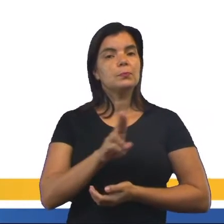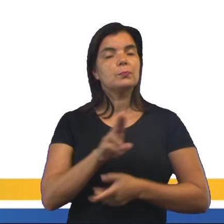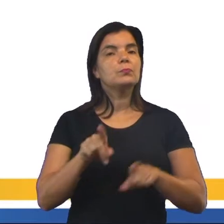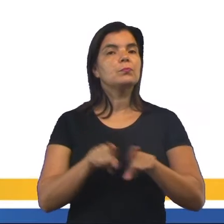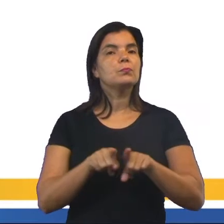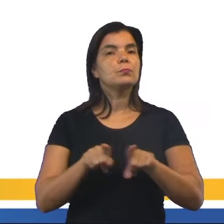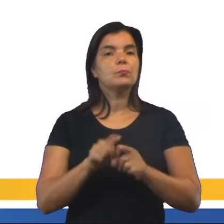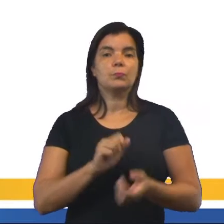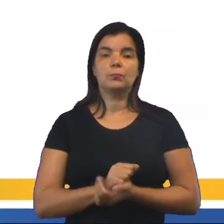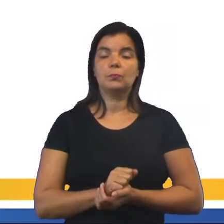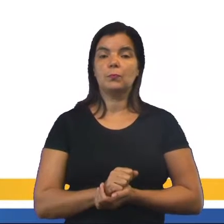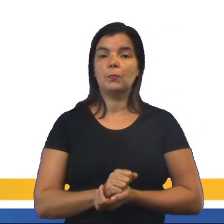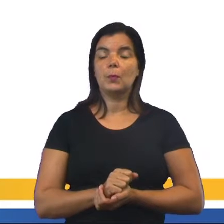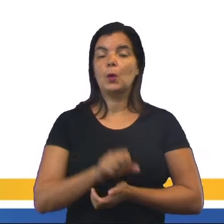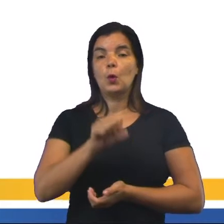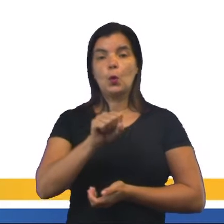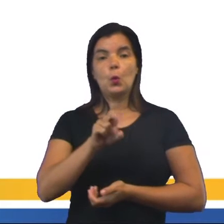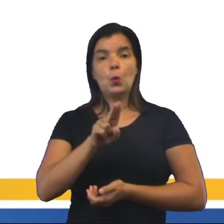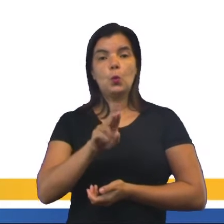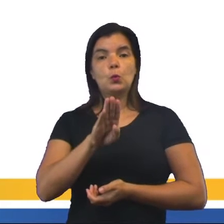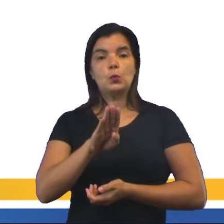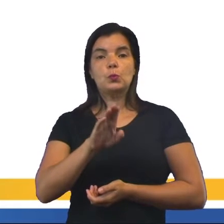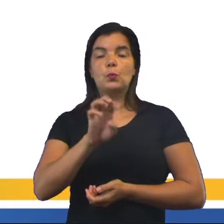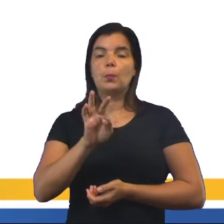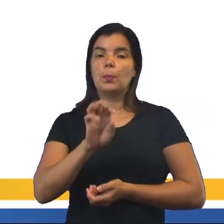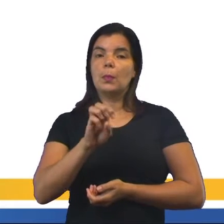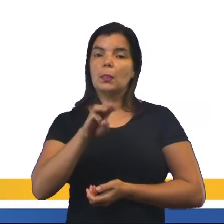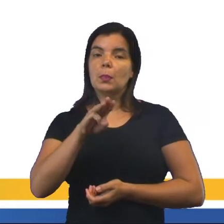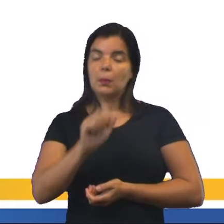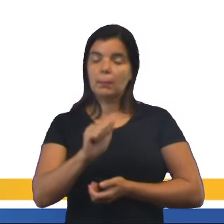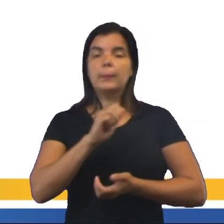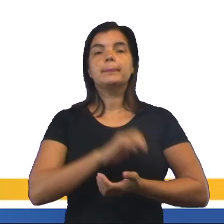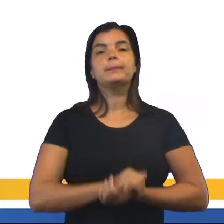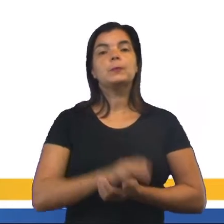de subtemas, que ramificam do tema geral.